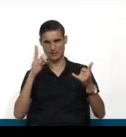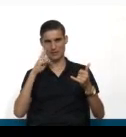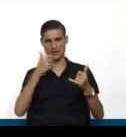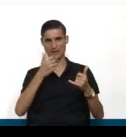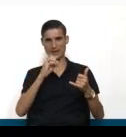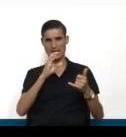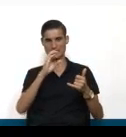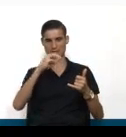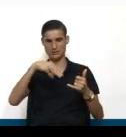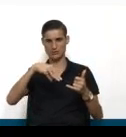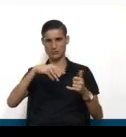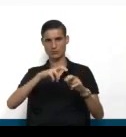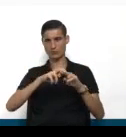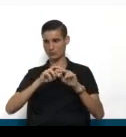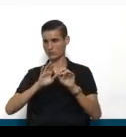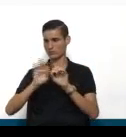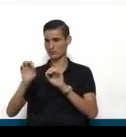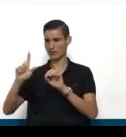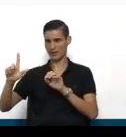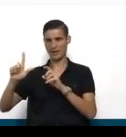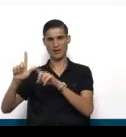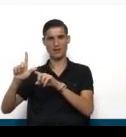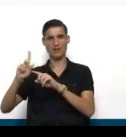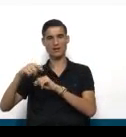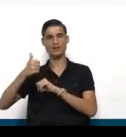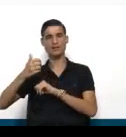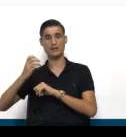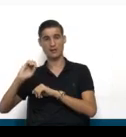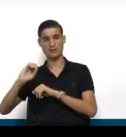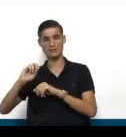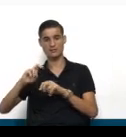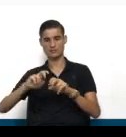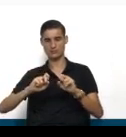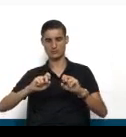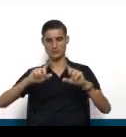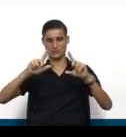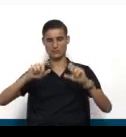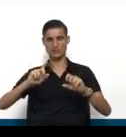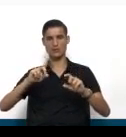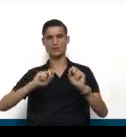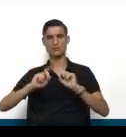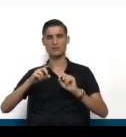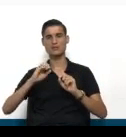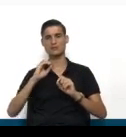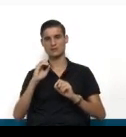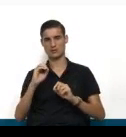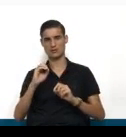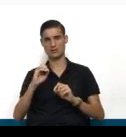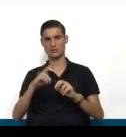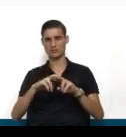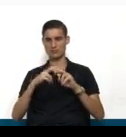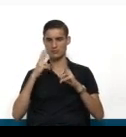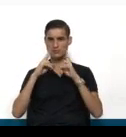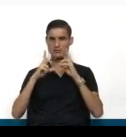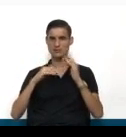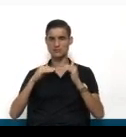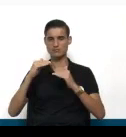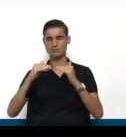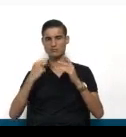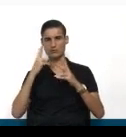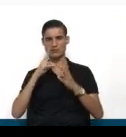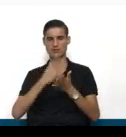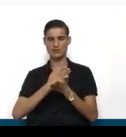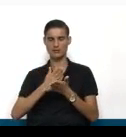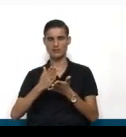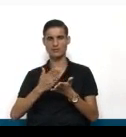10, então a outra extremidade é 10, a minha altura é 0 nas extremidades, só explicando os nossos intervalos que a gente vem vendo na